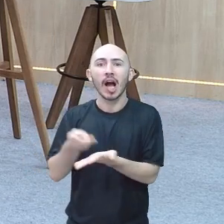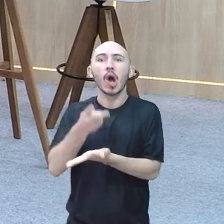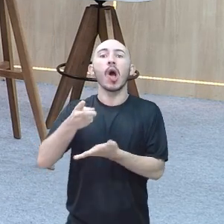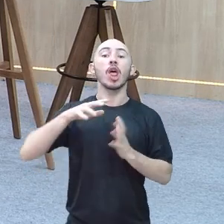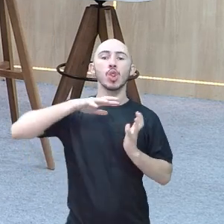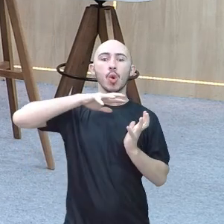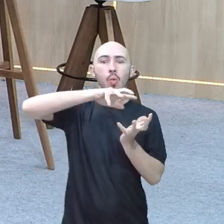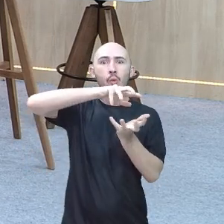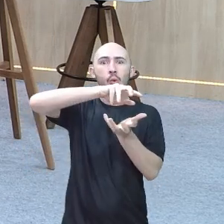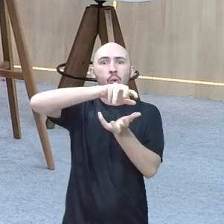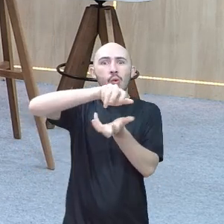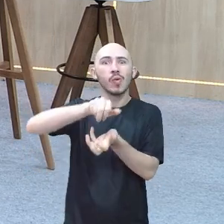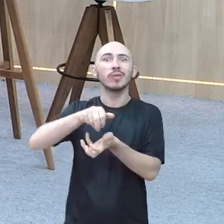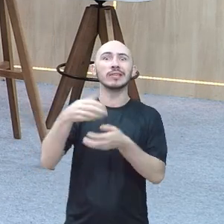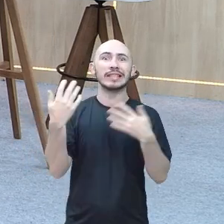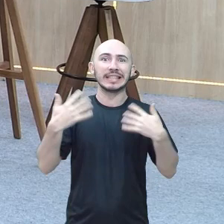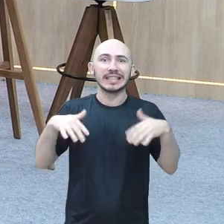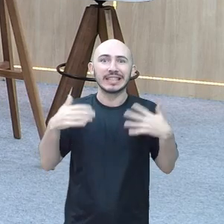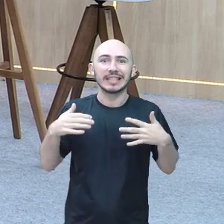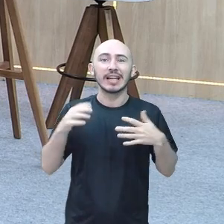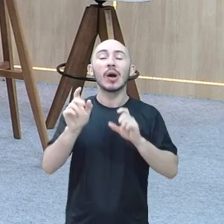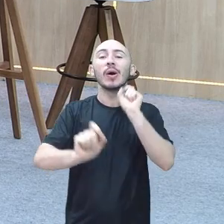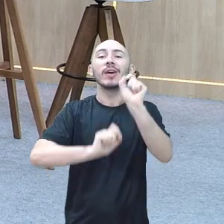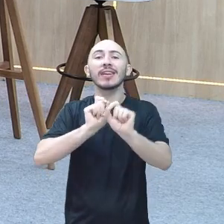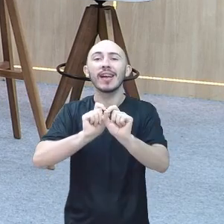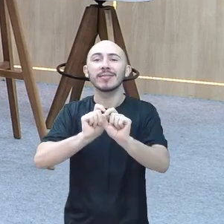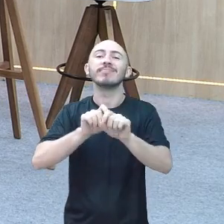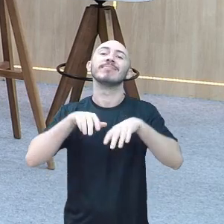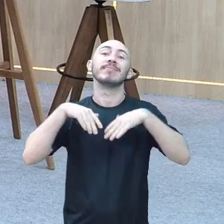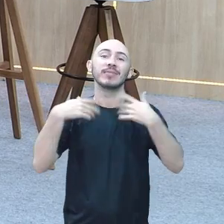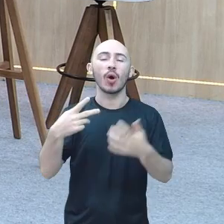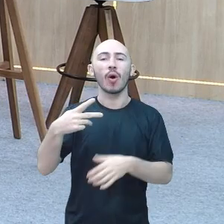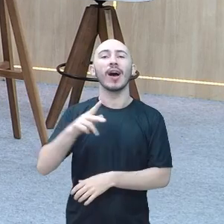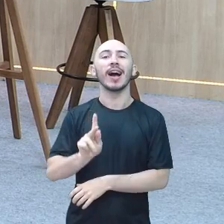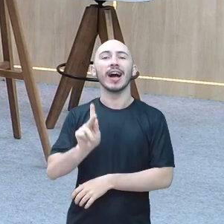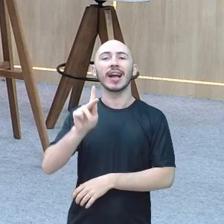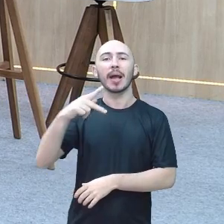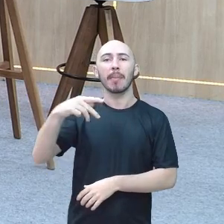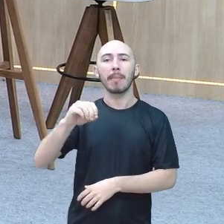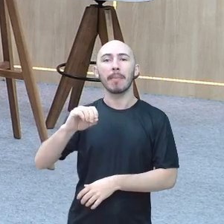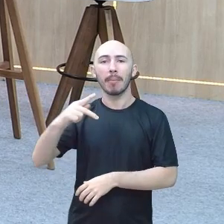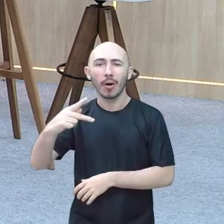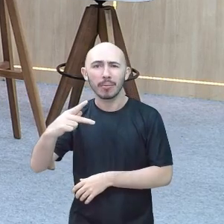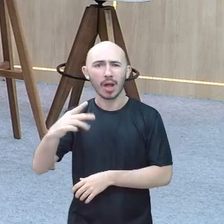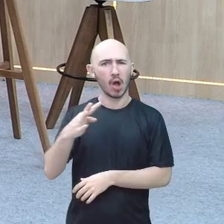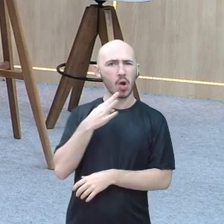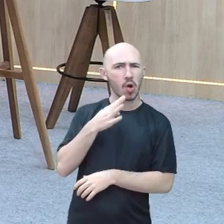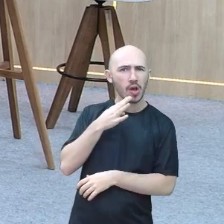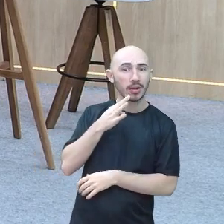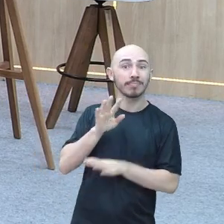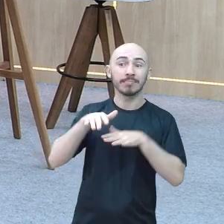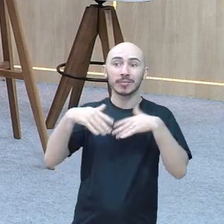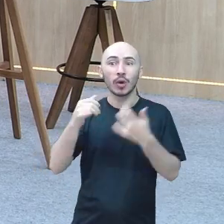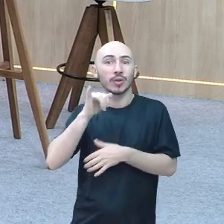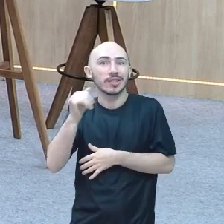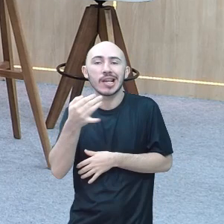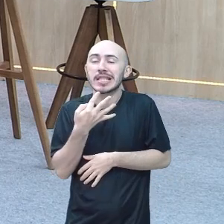mundial, sobre o K-pop. Conhece K-pop? Se você não conhece